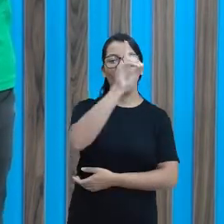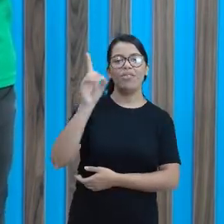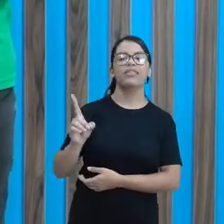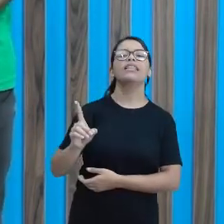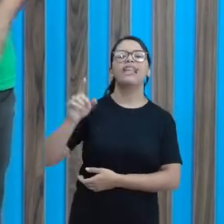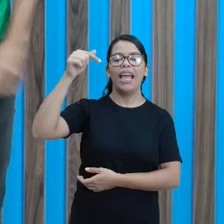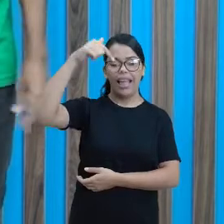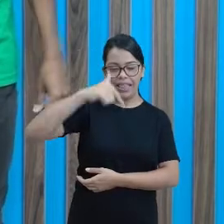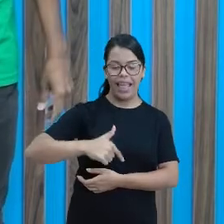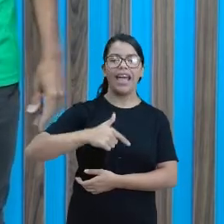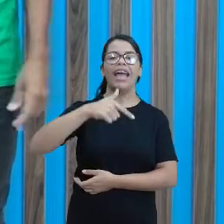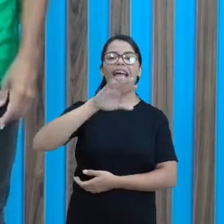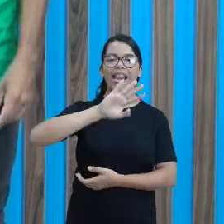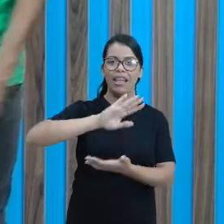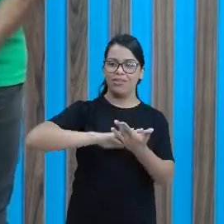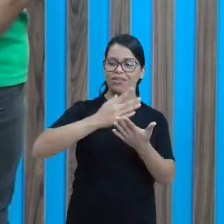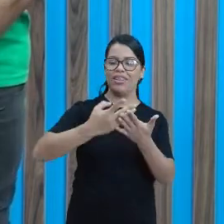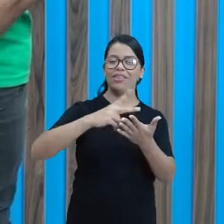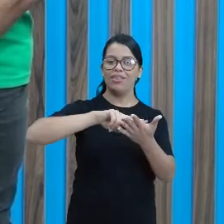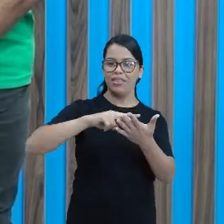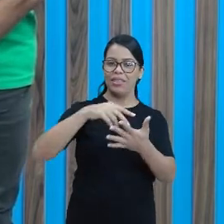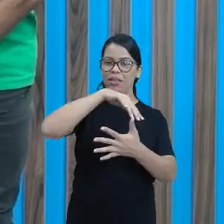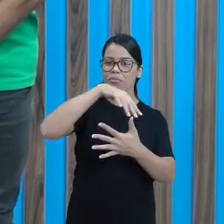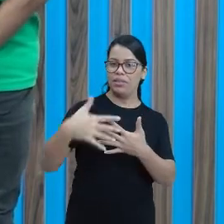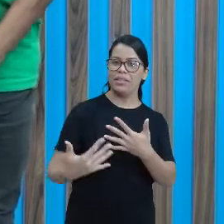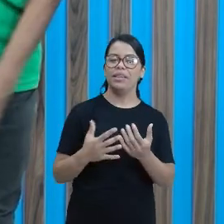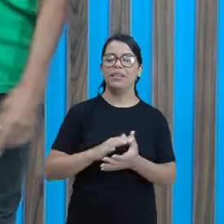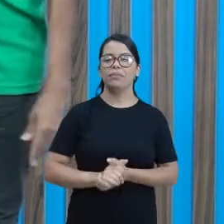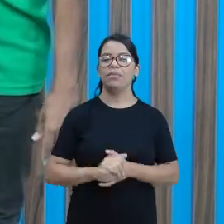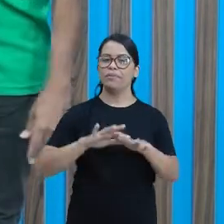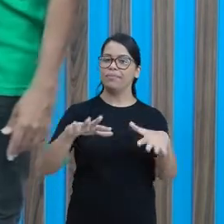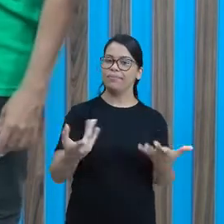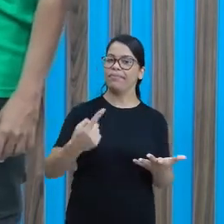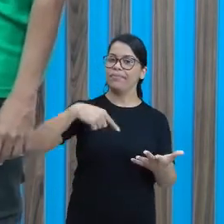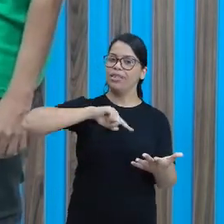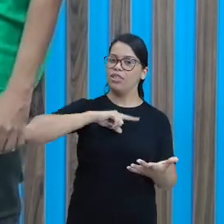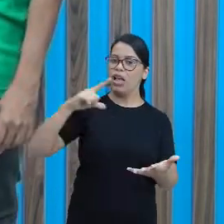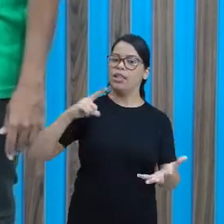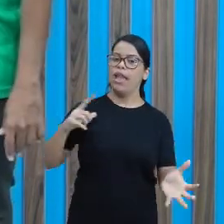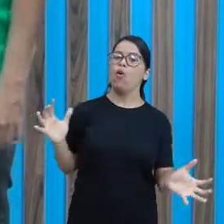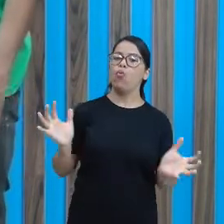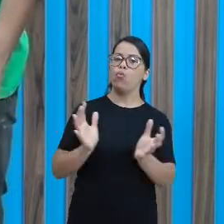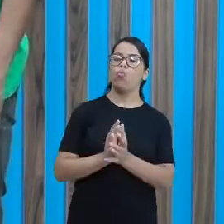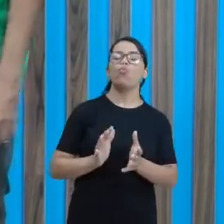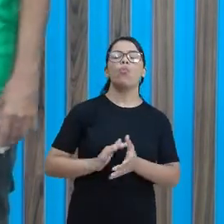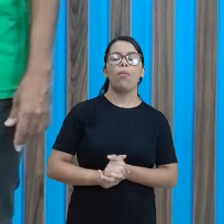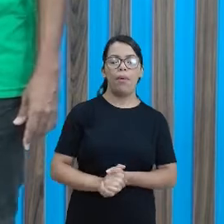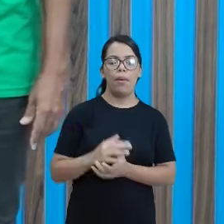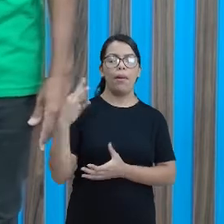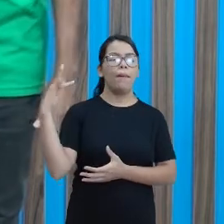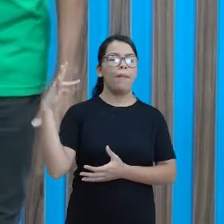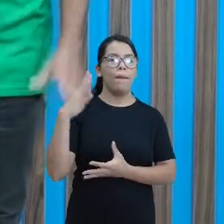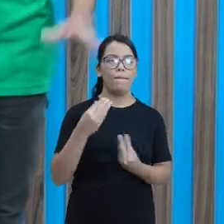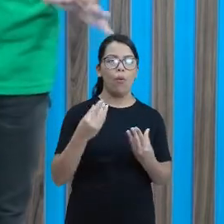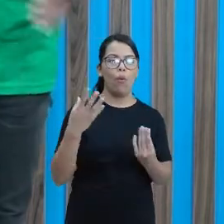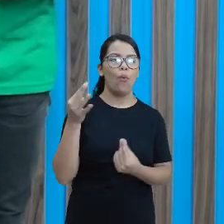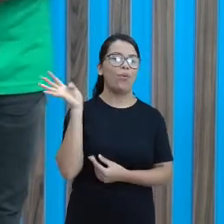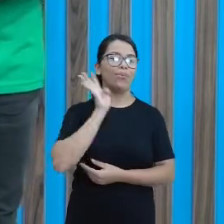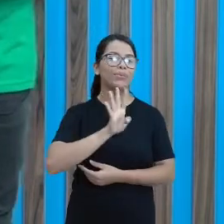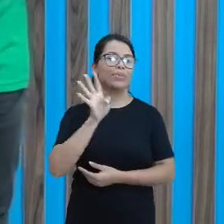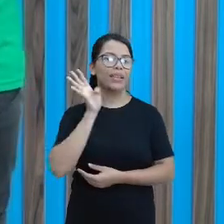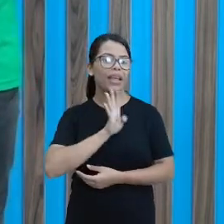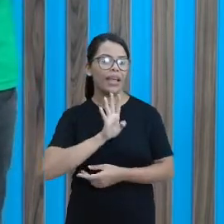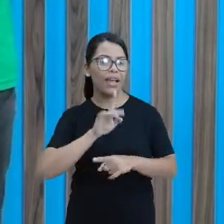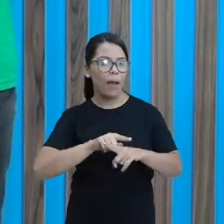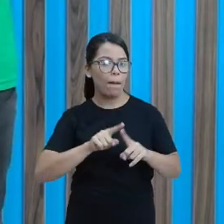irmão, então ela não é festa. Gente, a gente tem uma galera muito legal, nossa aula aqui é hoje sobre globalização, tá? Mas antes de eu